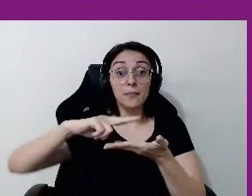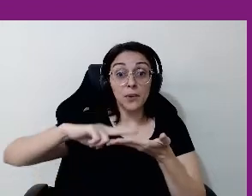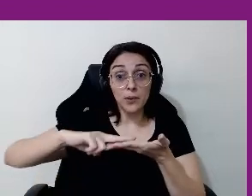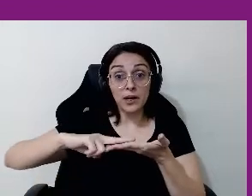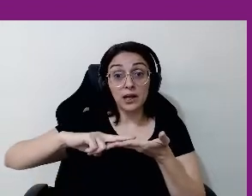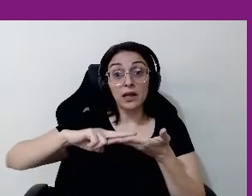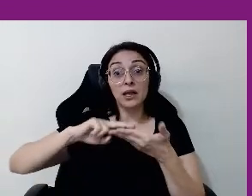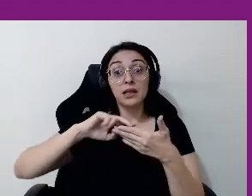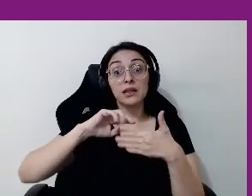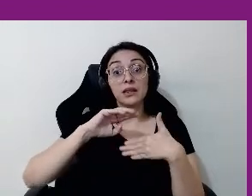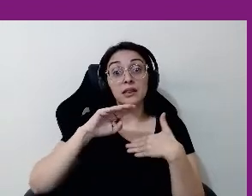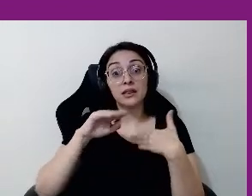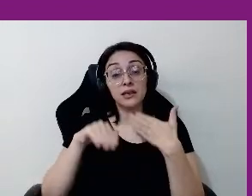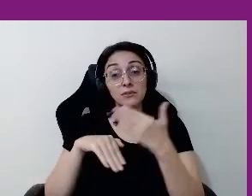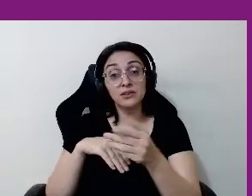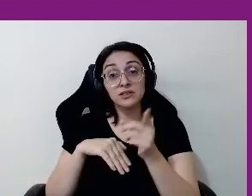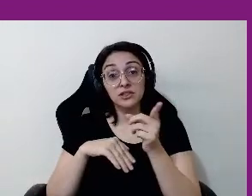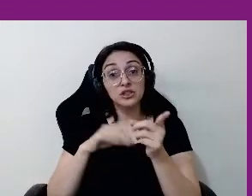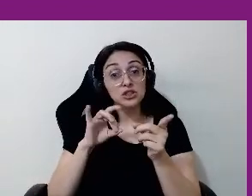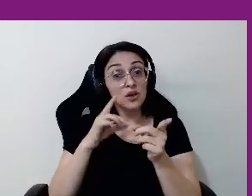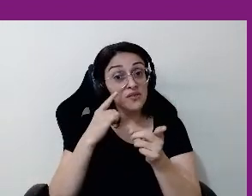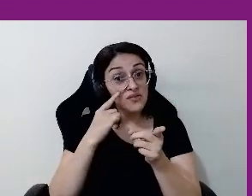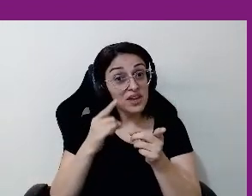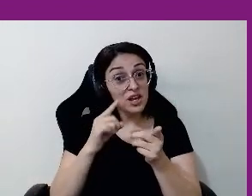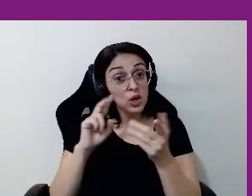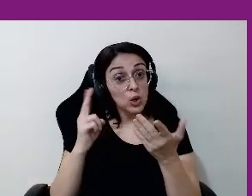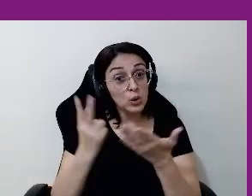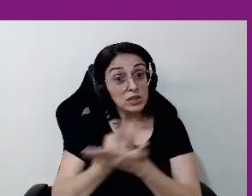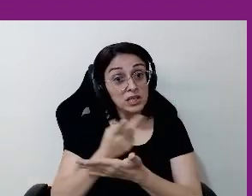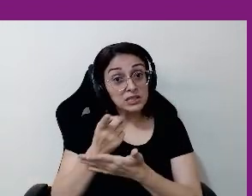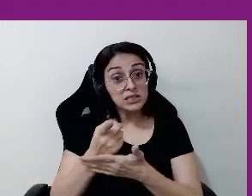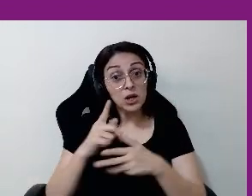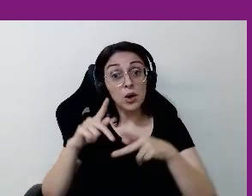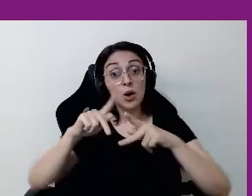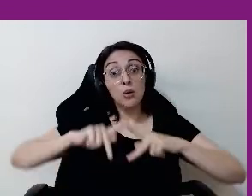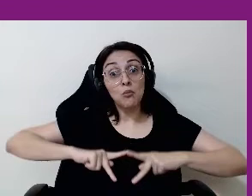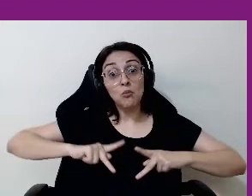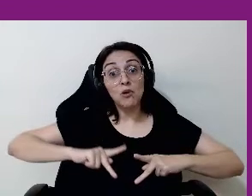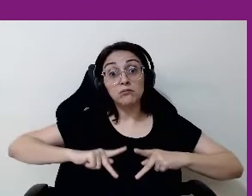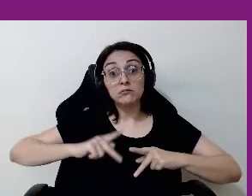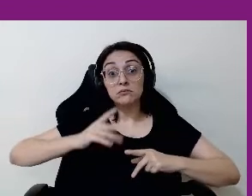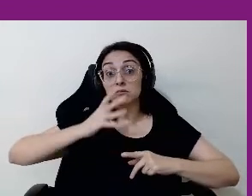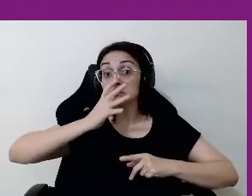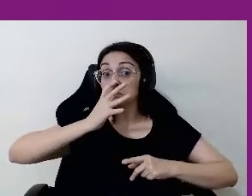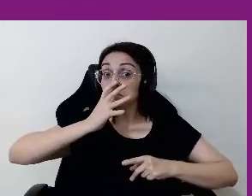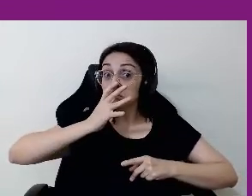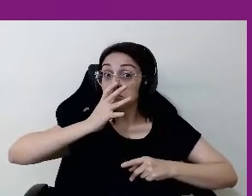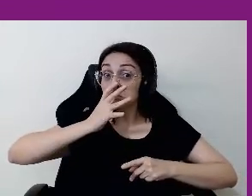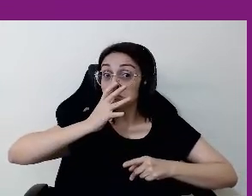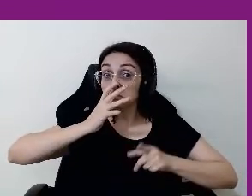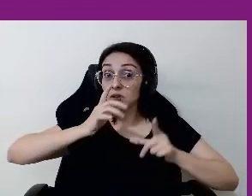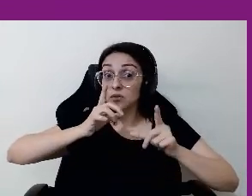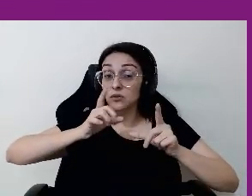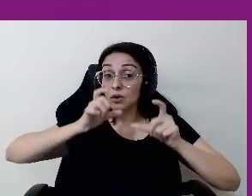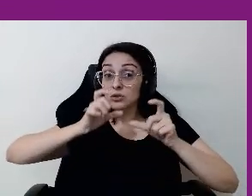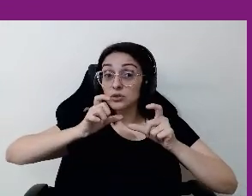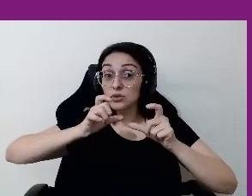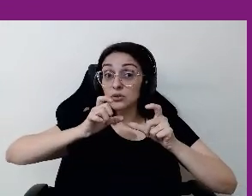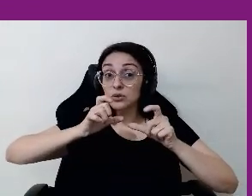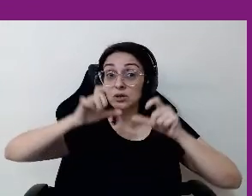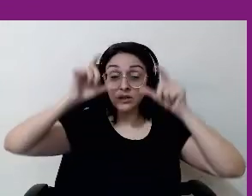esse paciente aqui, é só para a gente ver o que acontece com esse pulmão. Fiquei muito impressionada com essa foto, né, que a enfermeira